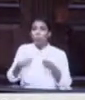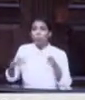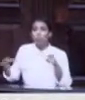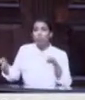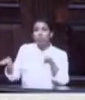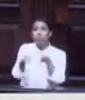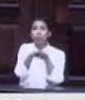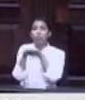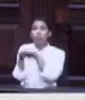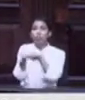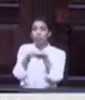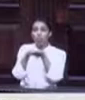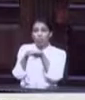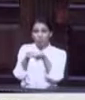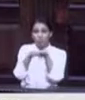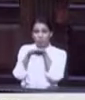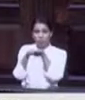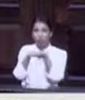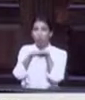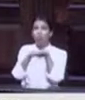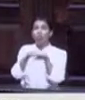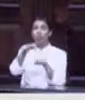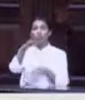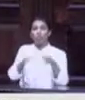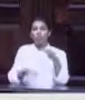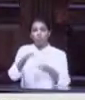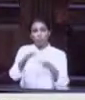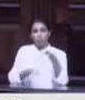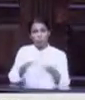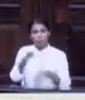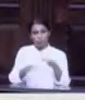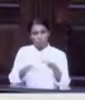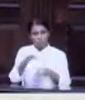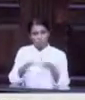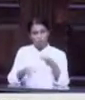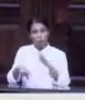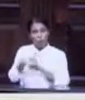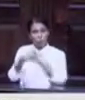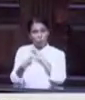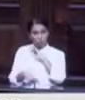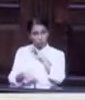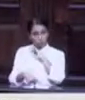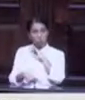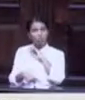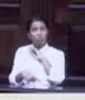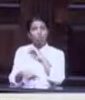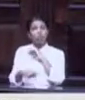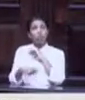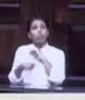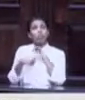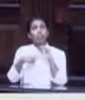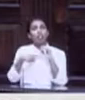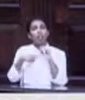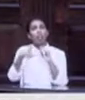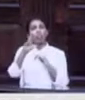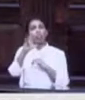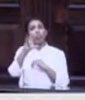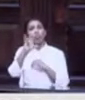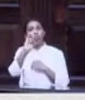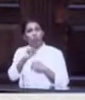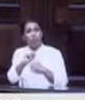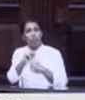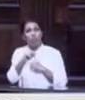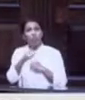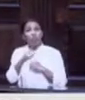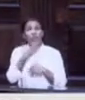de Contas do Estado, que pelos números que nós vemos, tem uma folga significativa no seu orçamento, e a Defensoria Pública